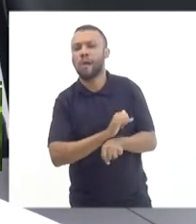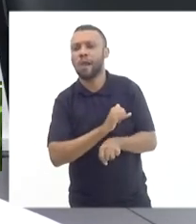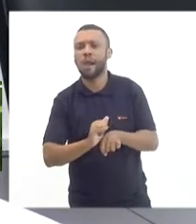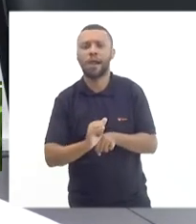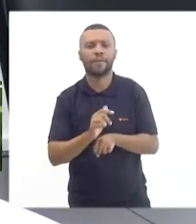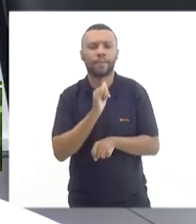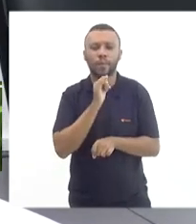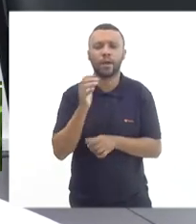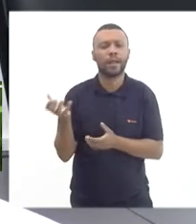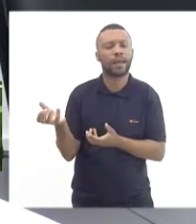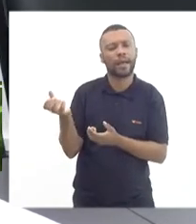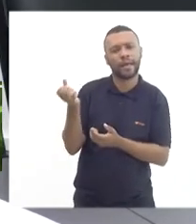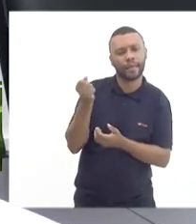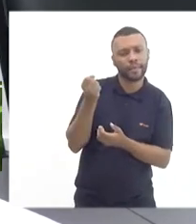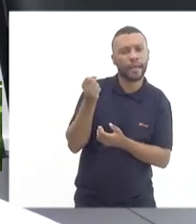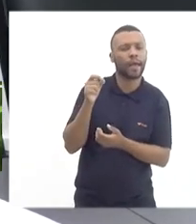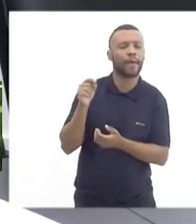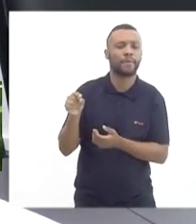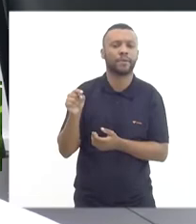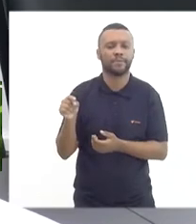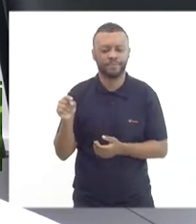recebe